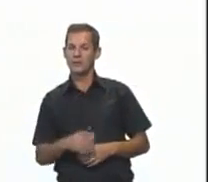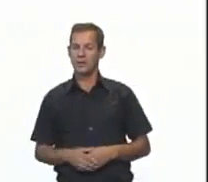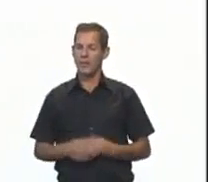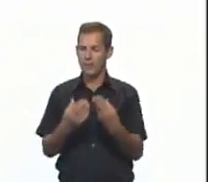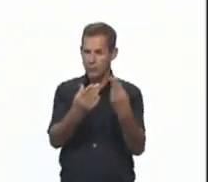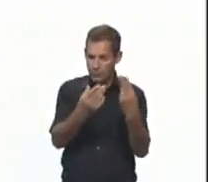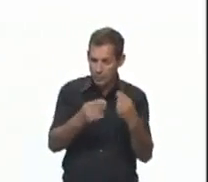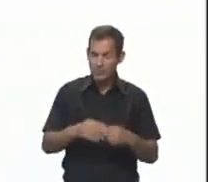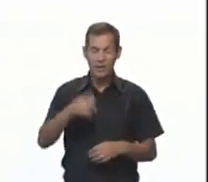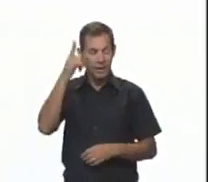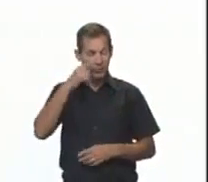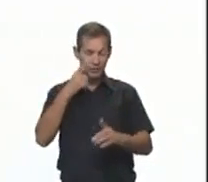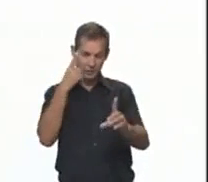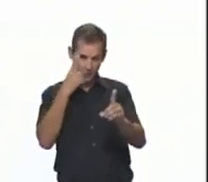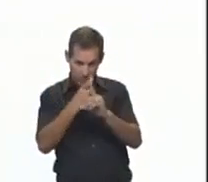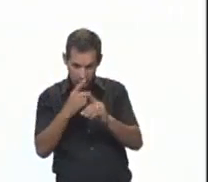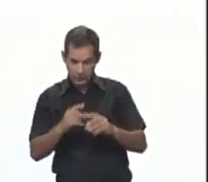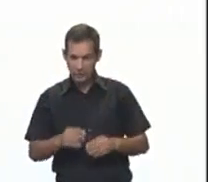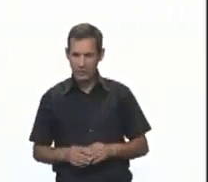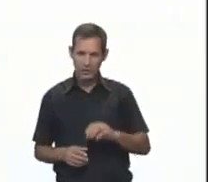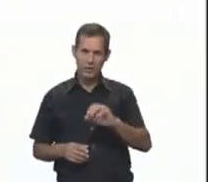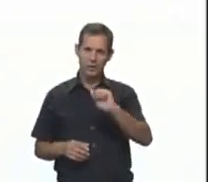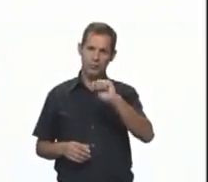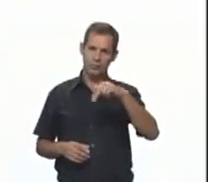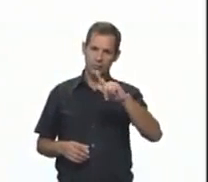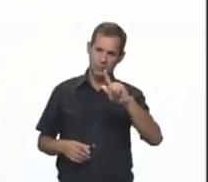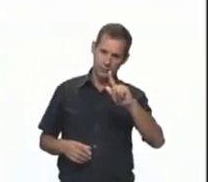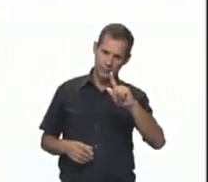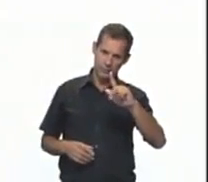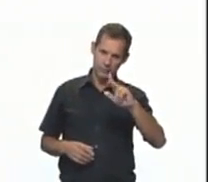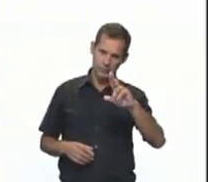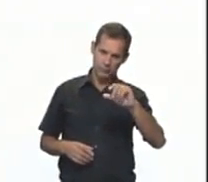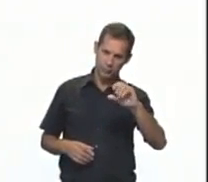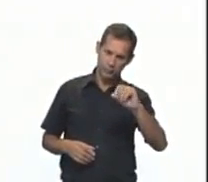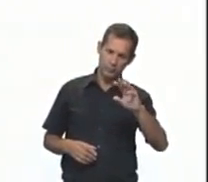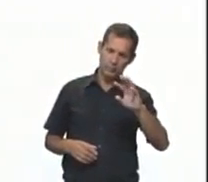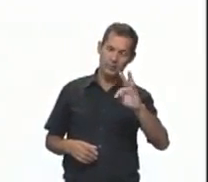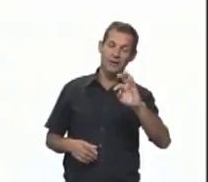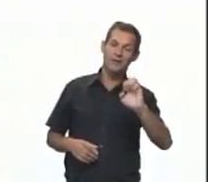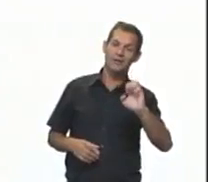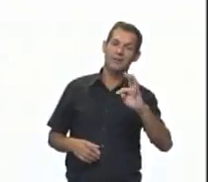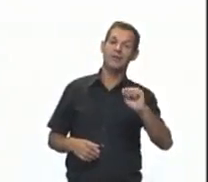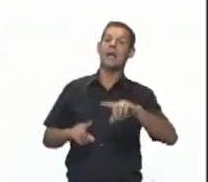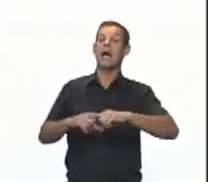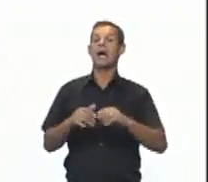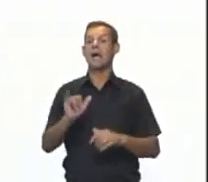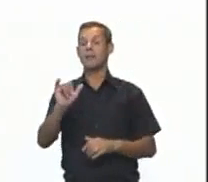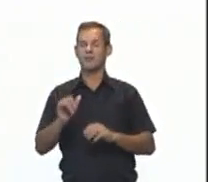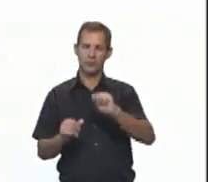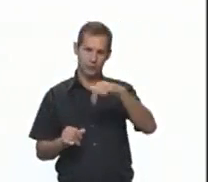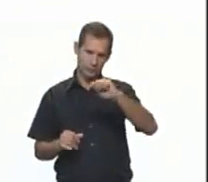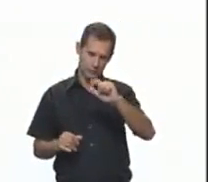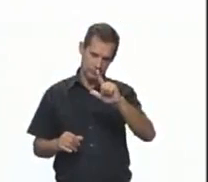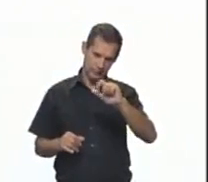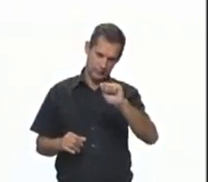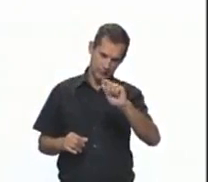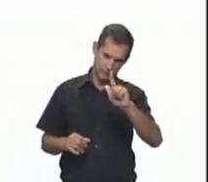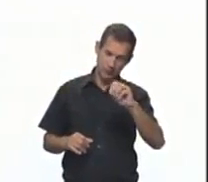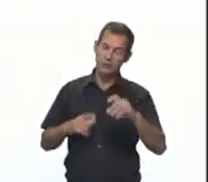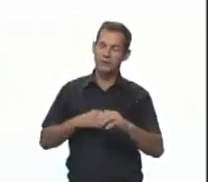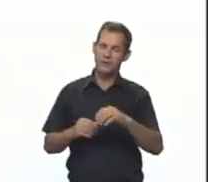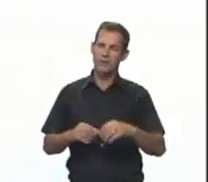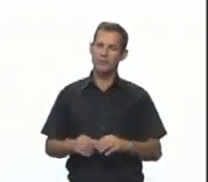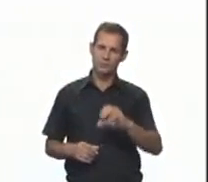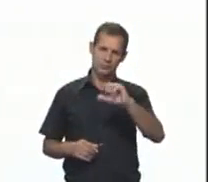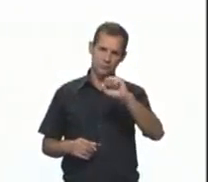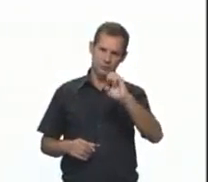nessa igualdade e consegue encontrar o ângulo θ. Mas e o y? O y é análogo. Nós vamos ter que o seno de